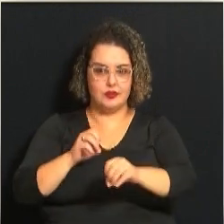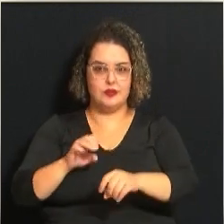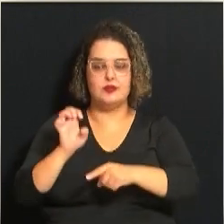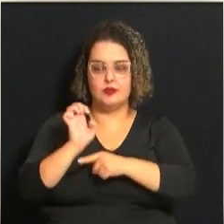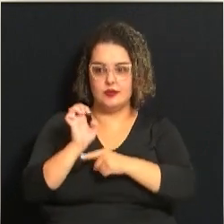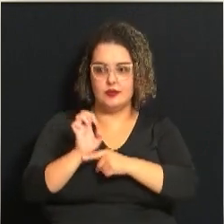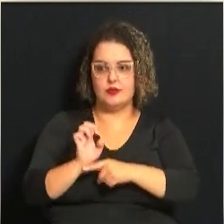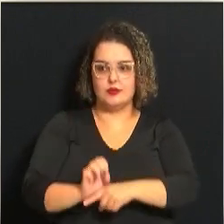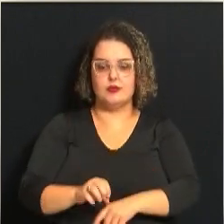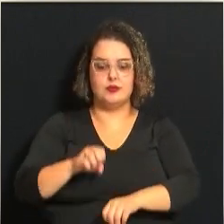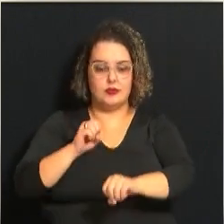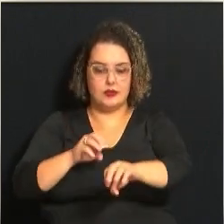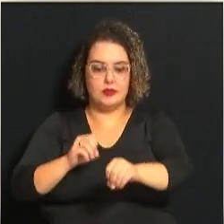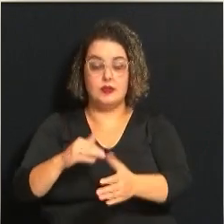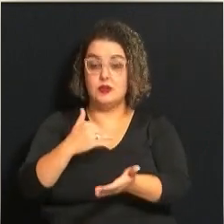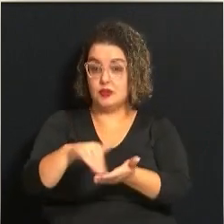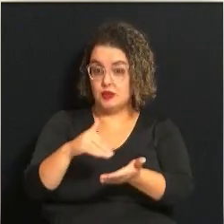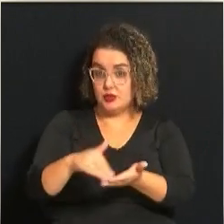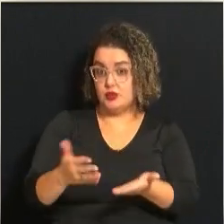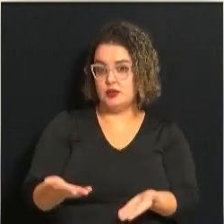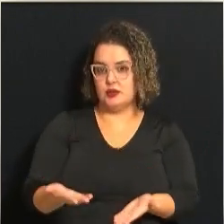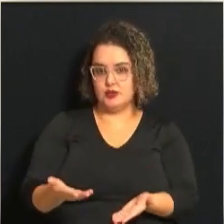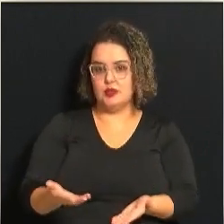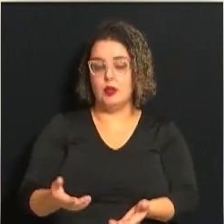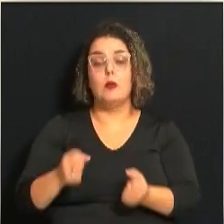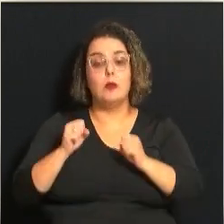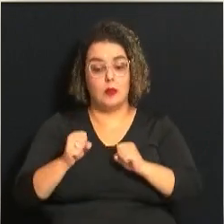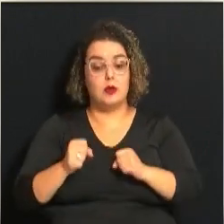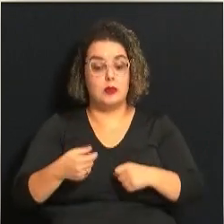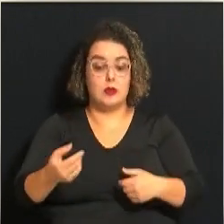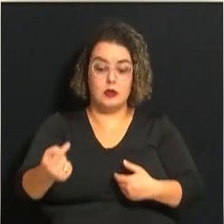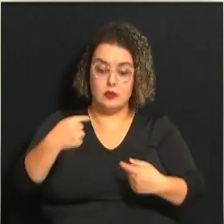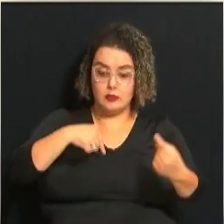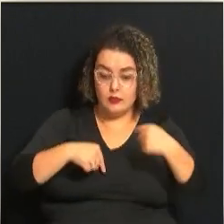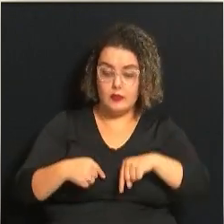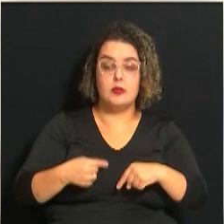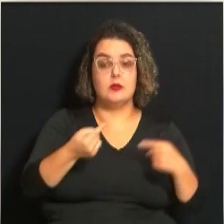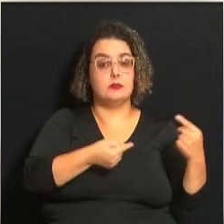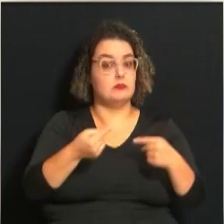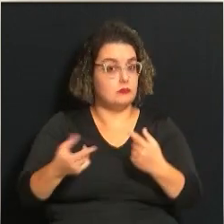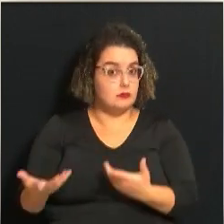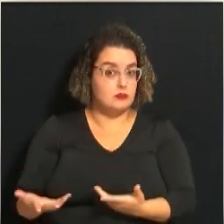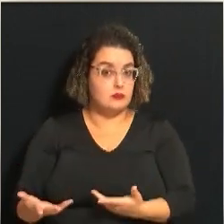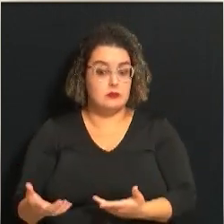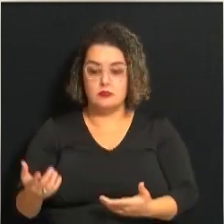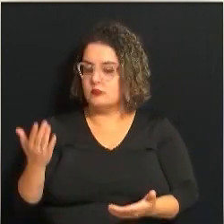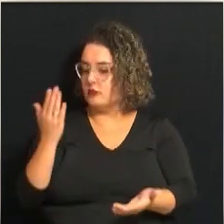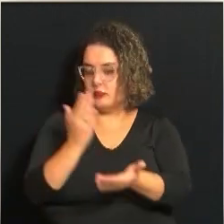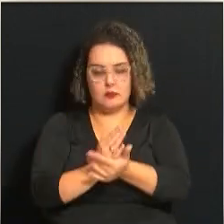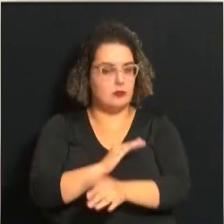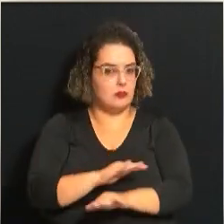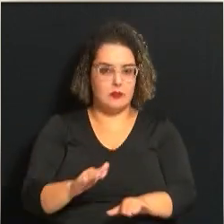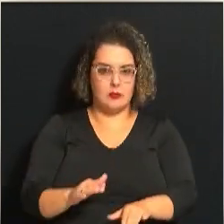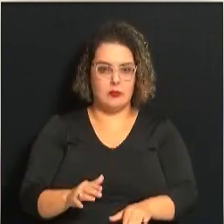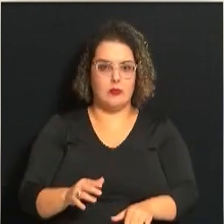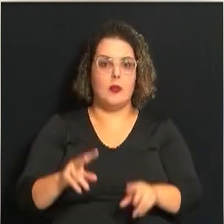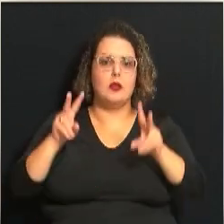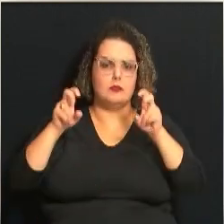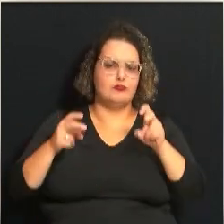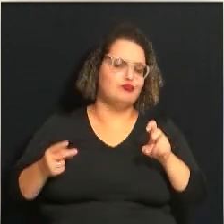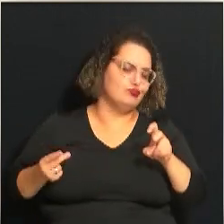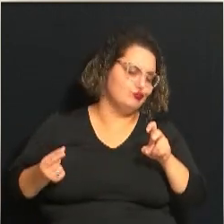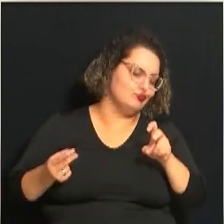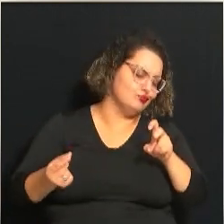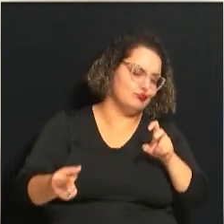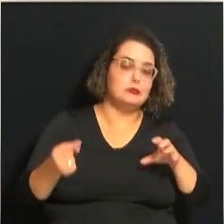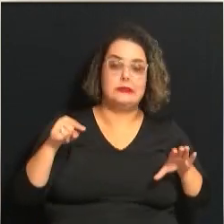Secretaria de Educação, todos que vieram, puderam discutir, debater. Não vai parar aí o assunto é por demais complexo,